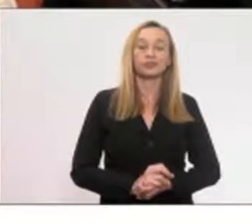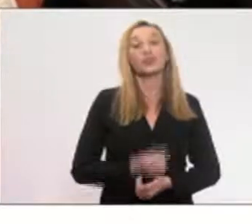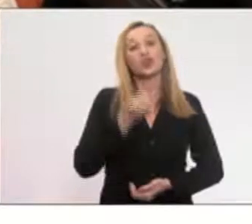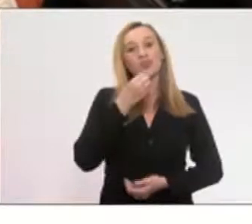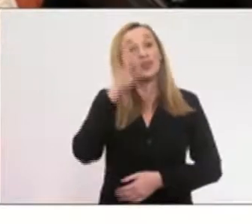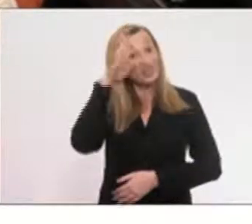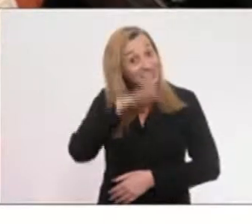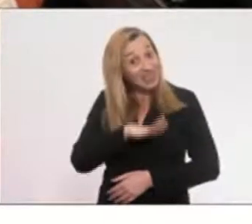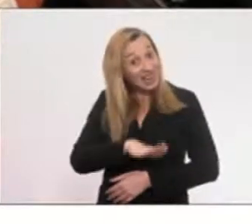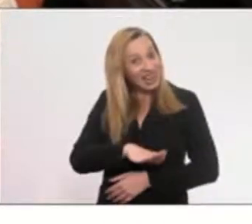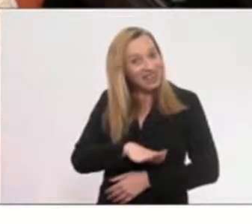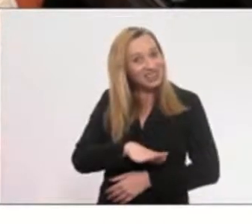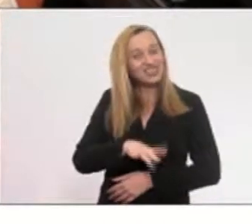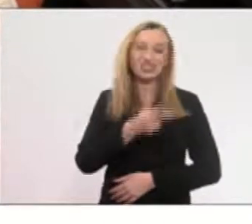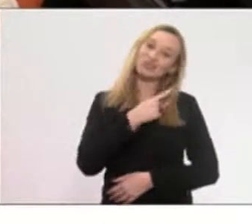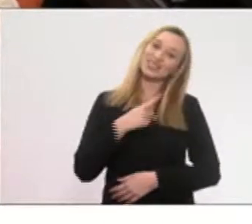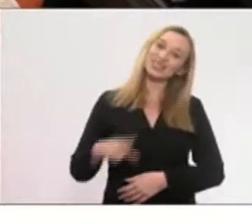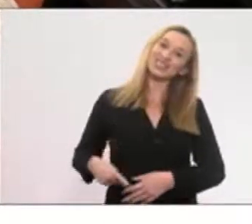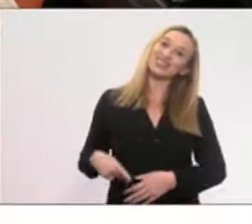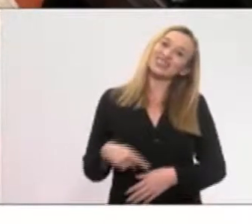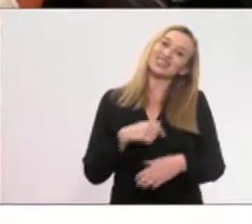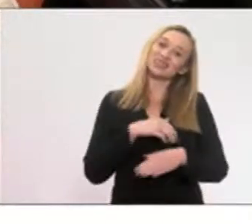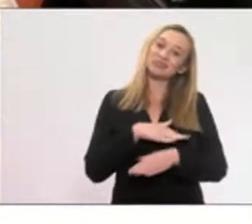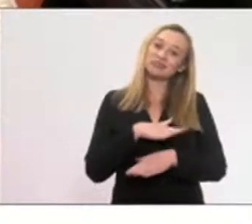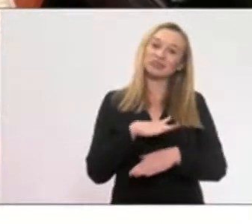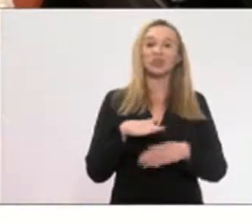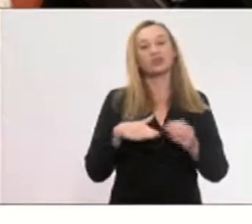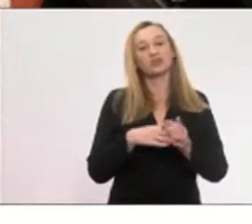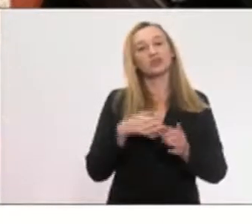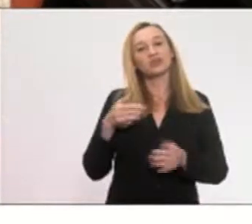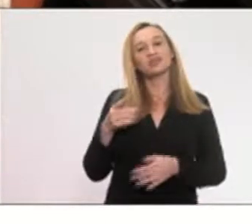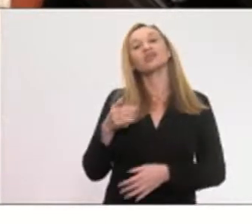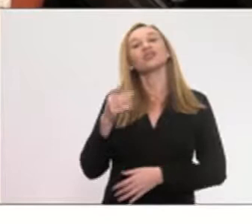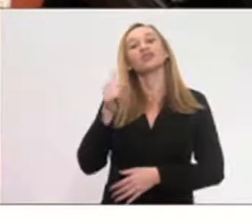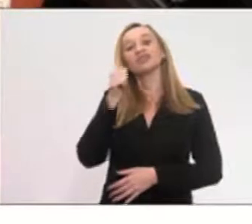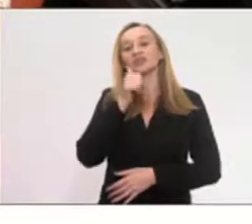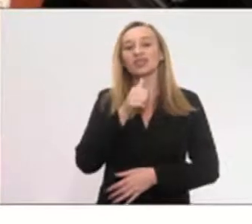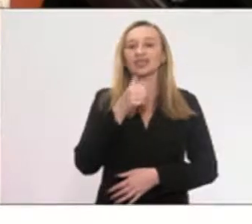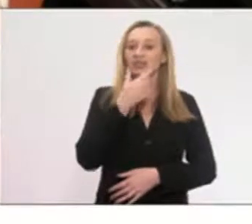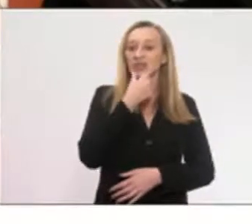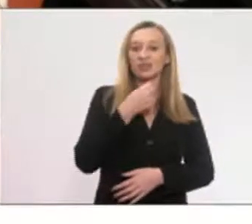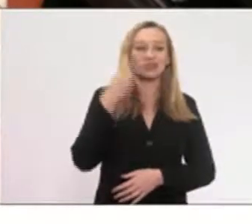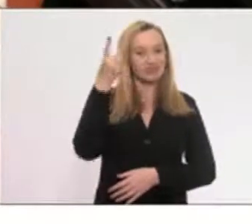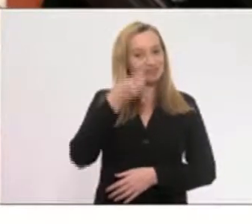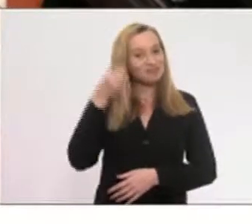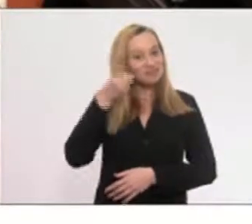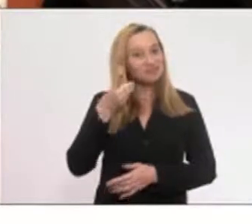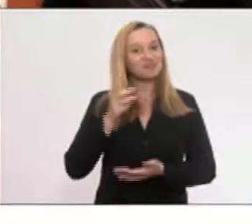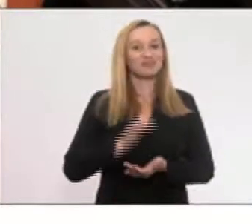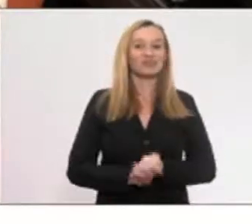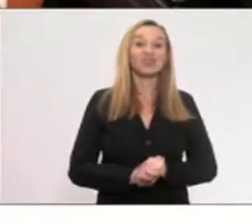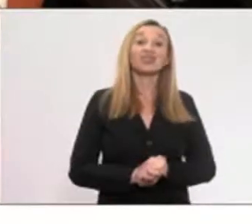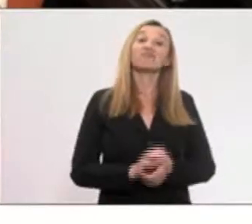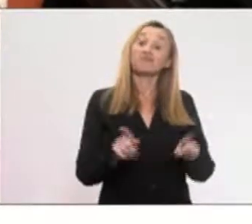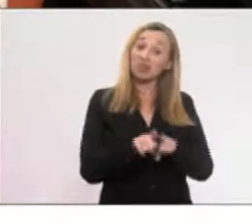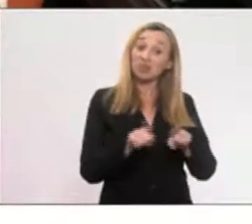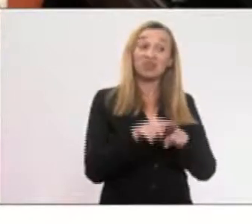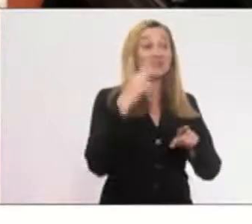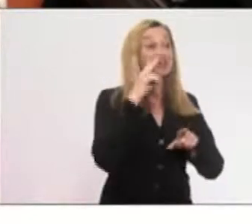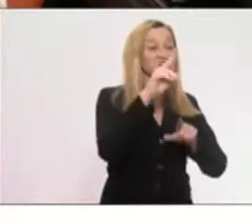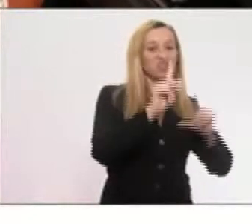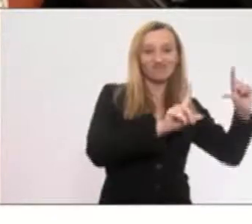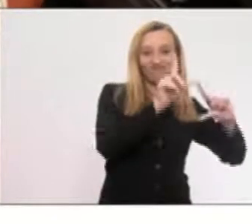Boa tarde, senhor presidente, senhores e senhoras deputados e deputadas, quem nos assiste pela